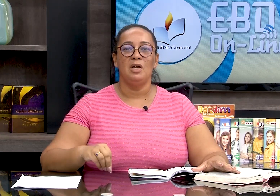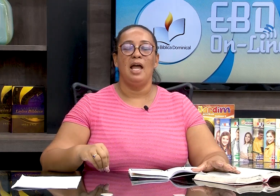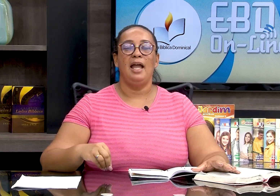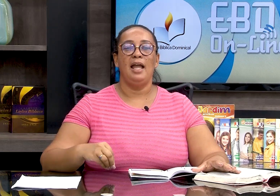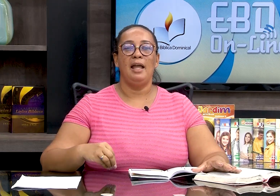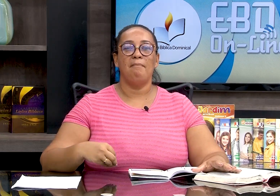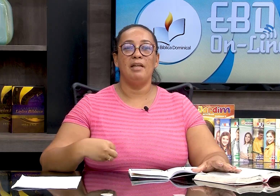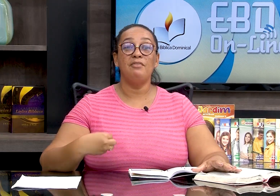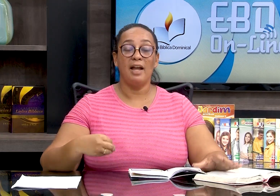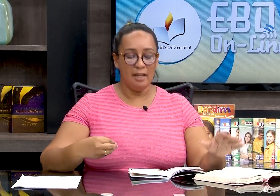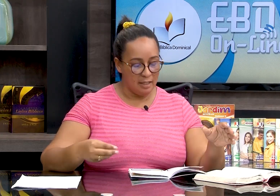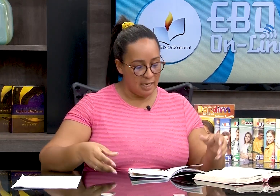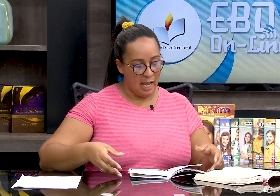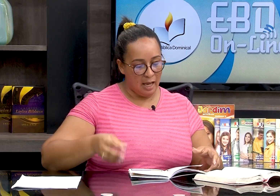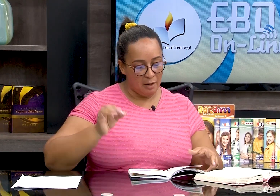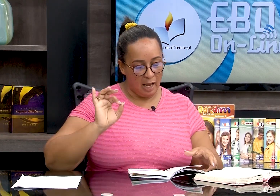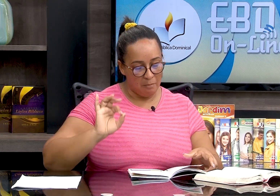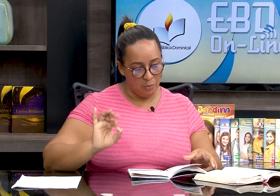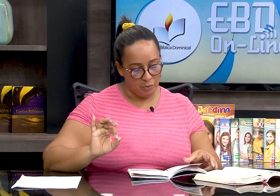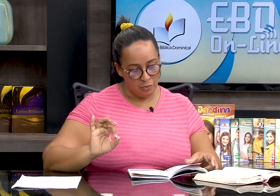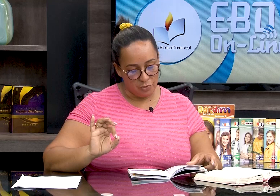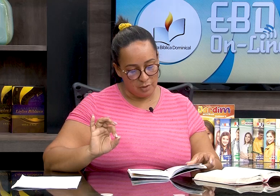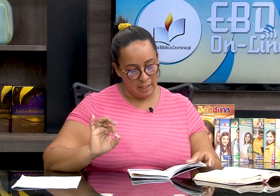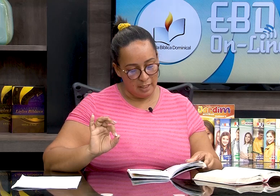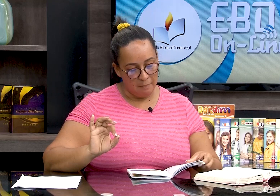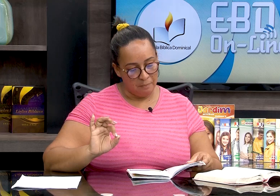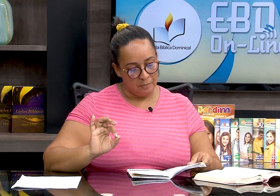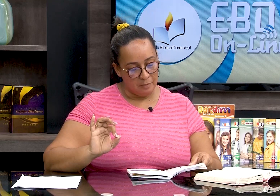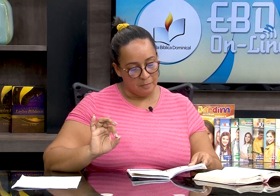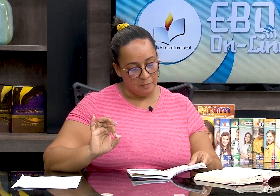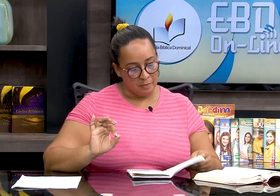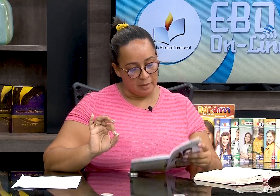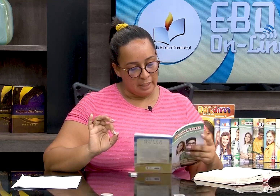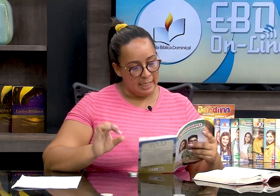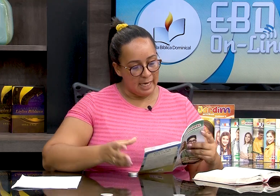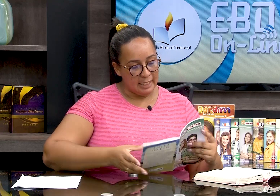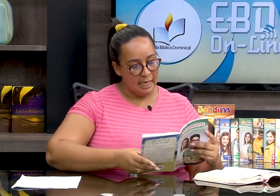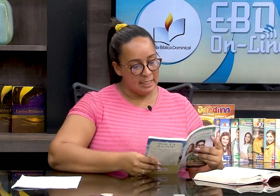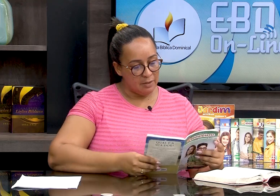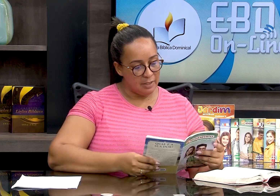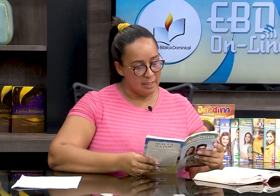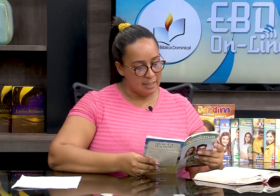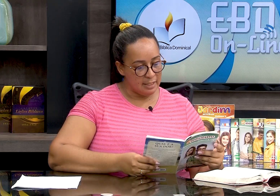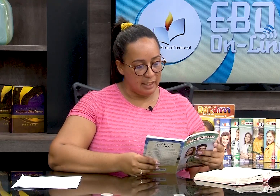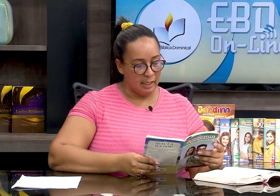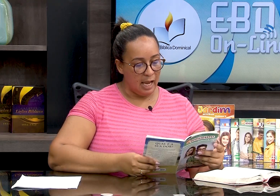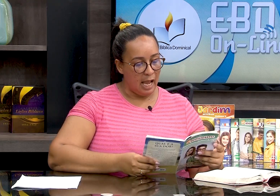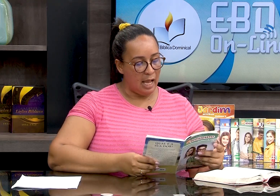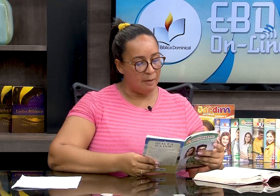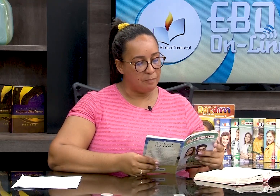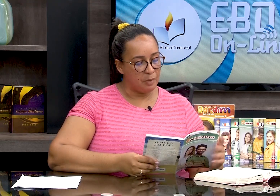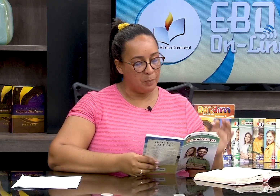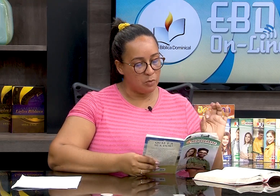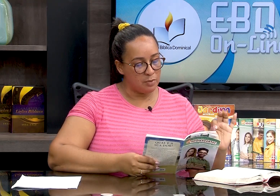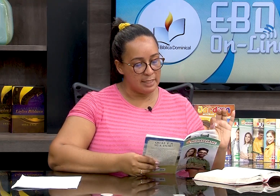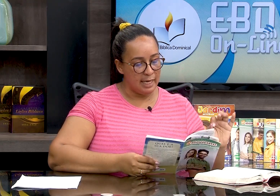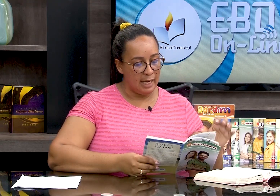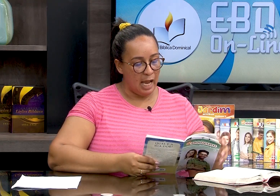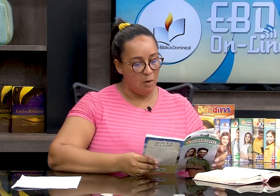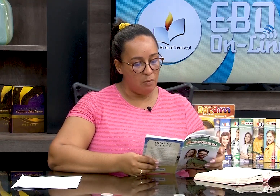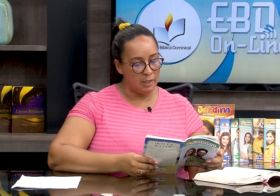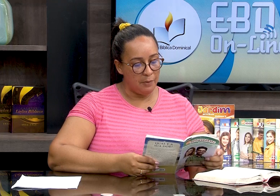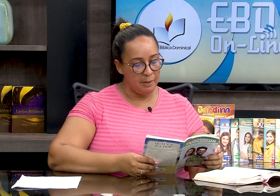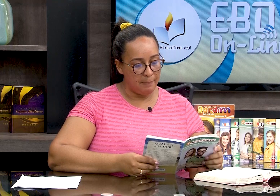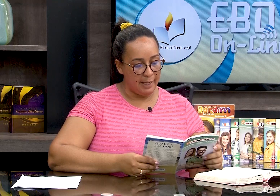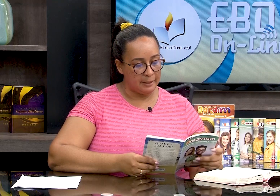terra e vai enganar a muitos né e aqui a lição diz assim ponto